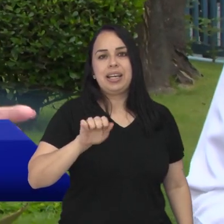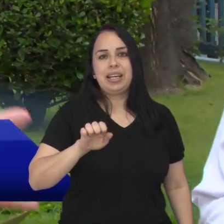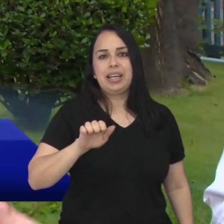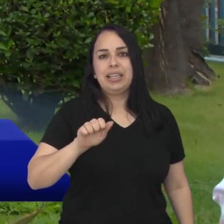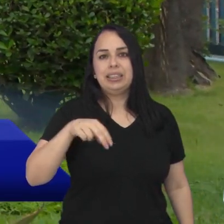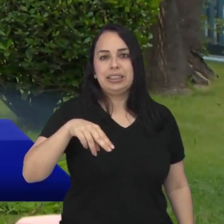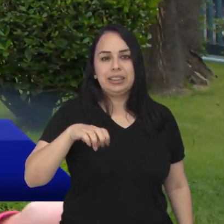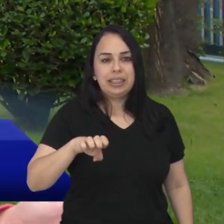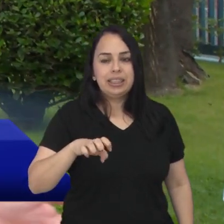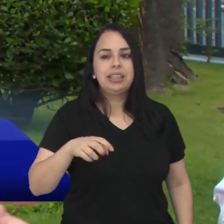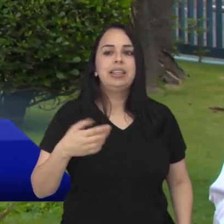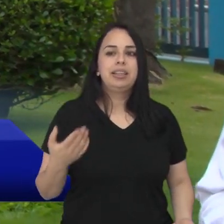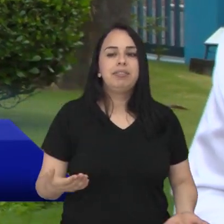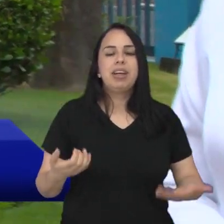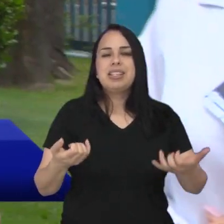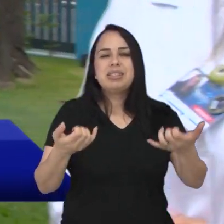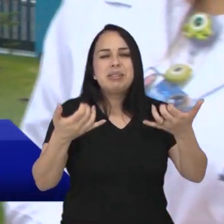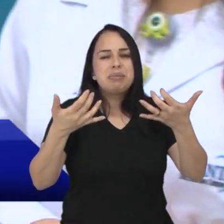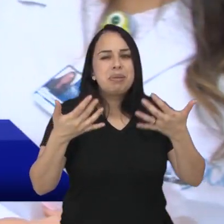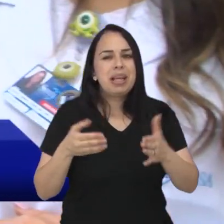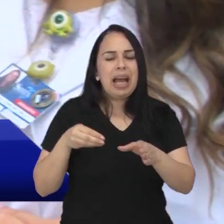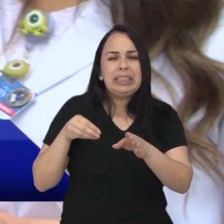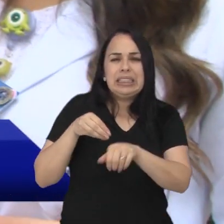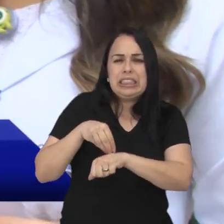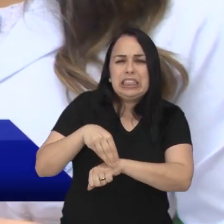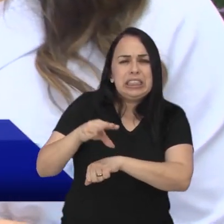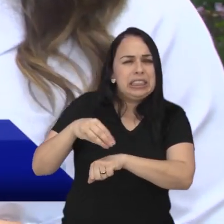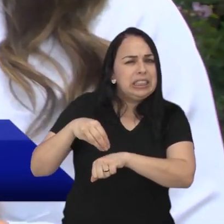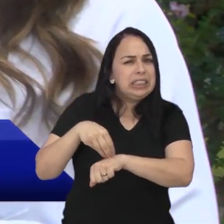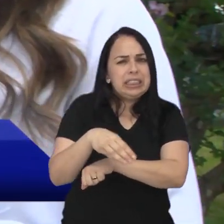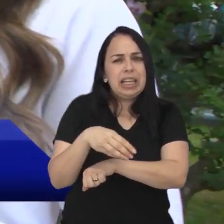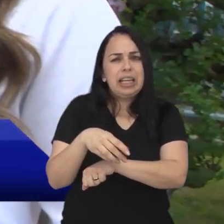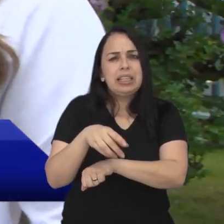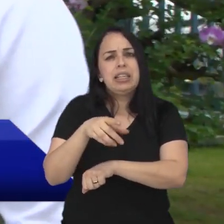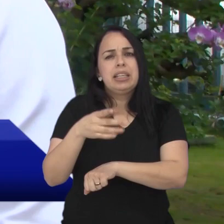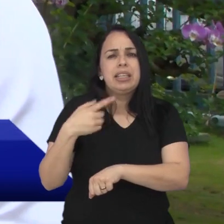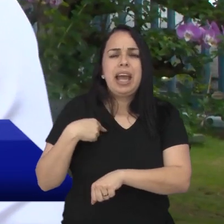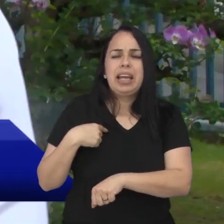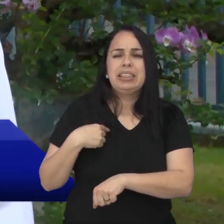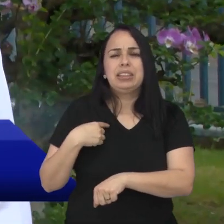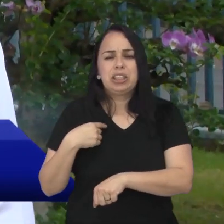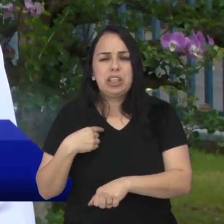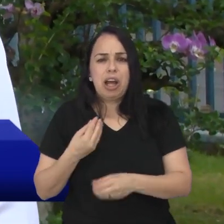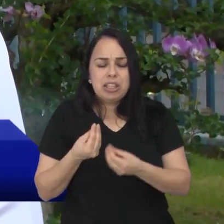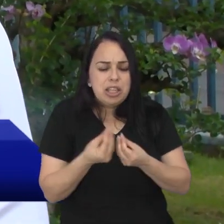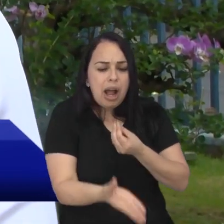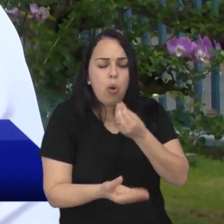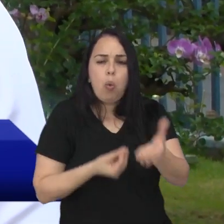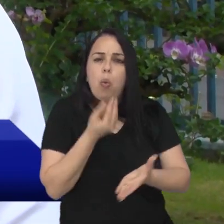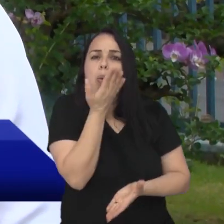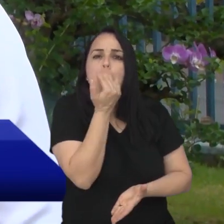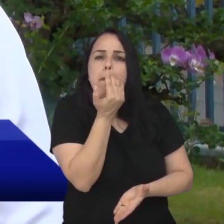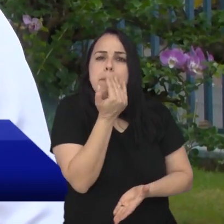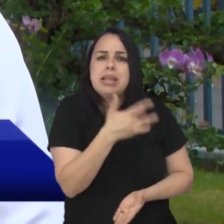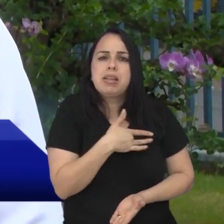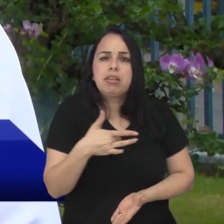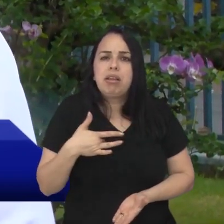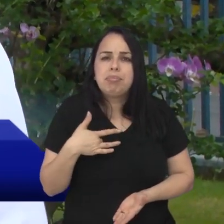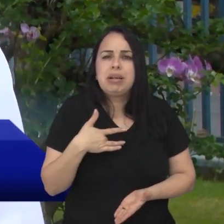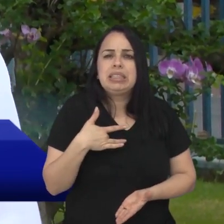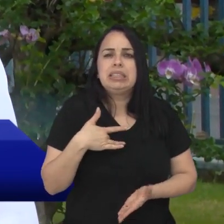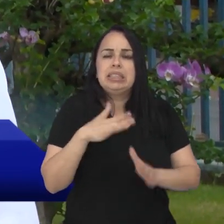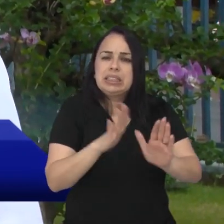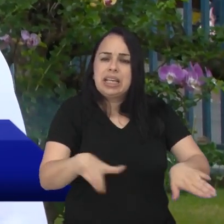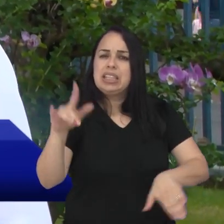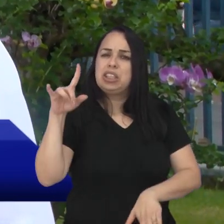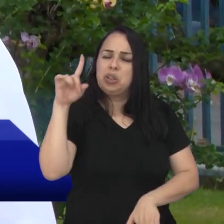que é nutricionista funcional e vai dar várias dicas para os pais que têm dificuldade na hora de oferecer uma alimentação